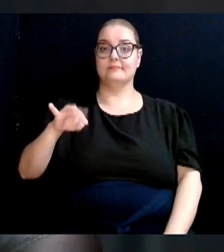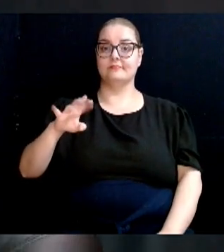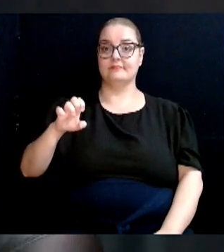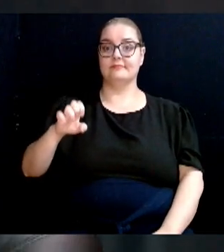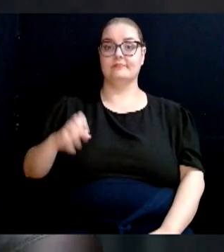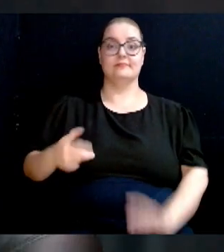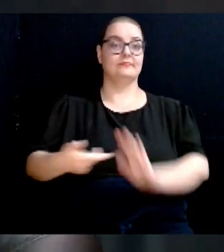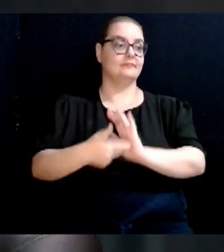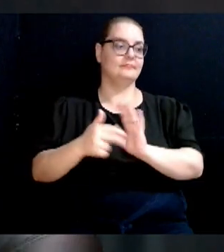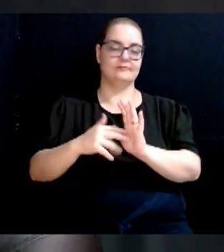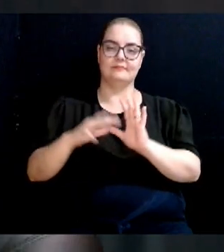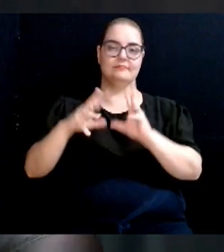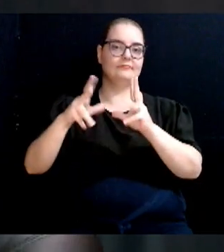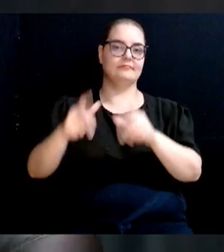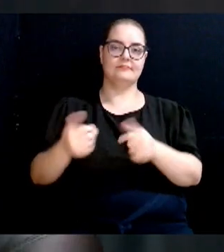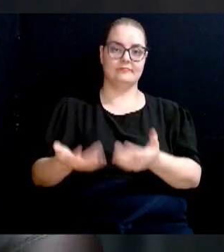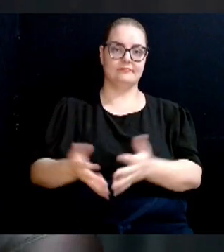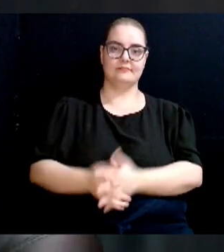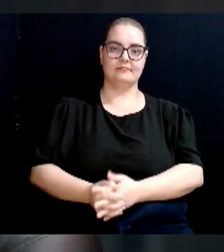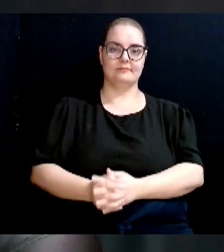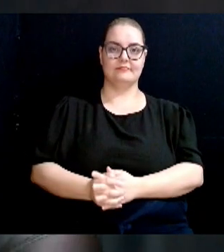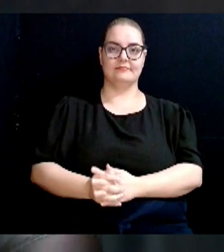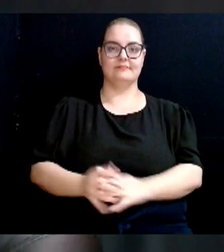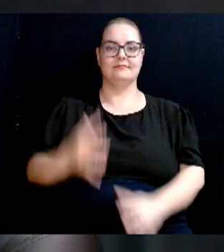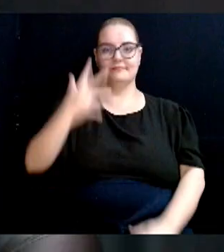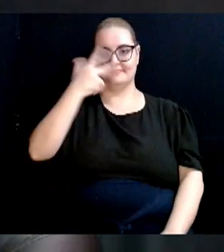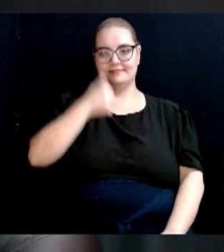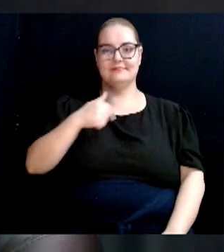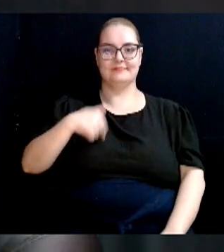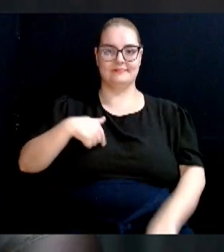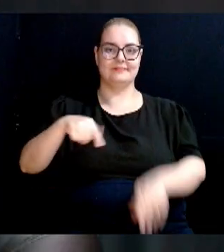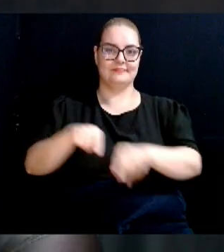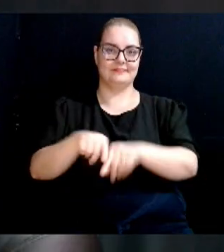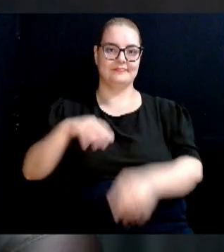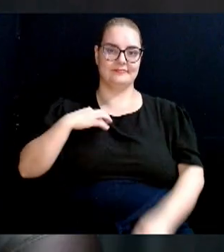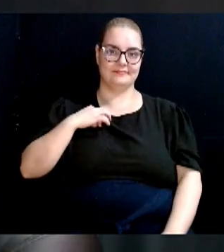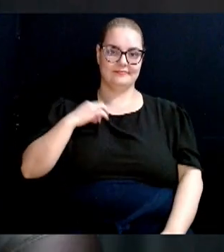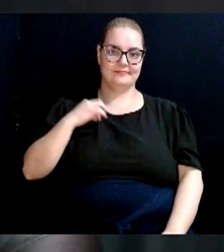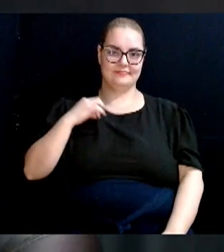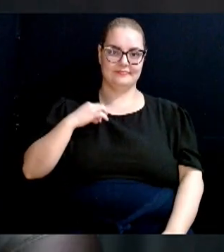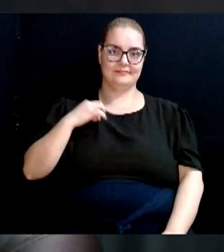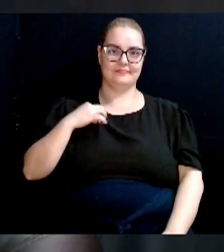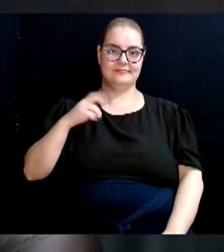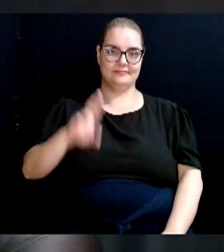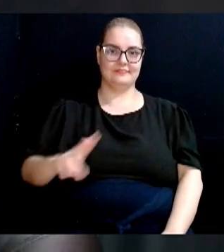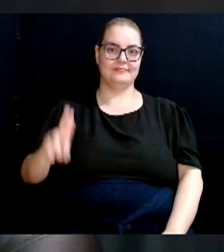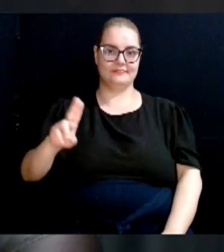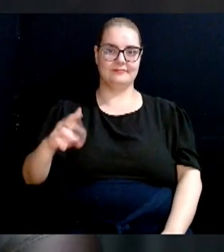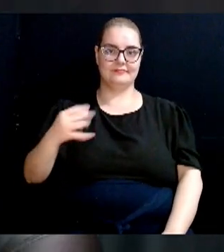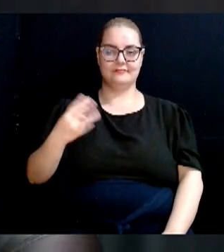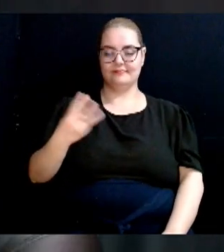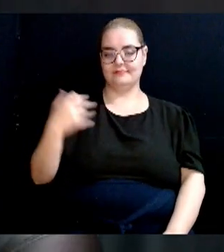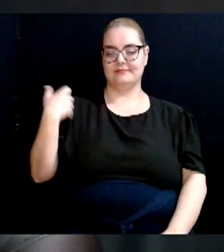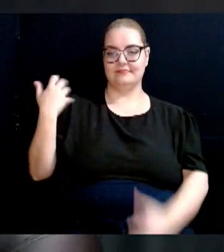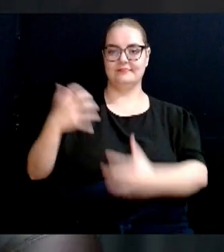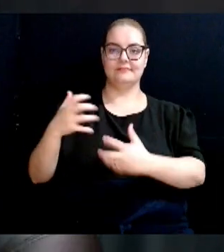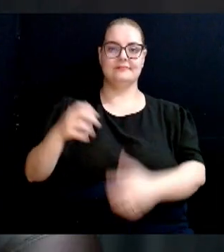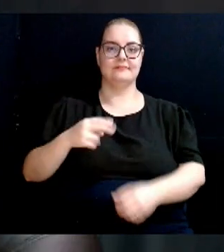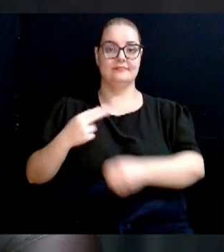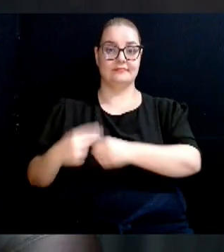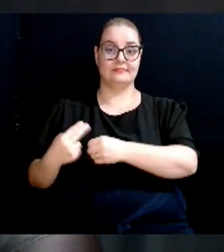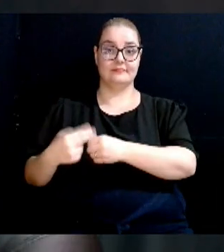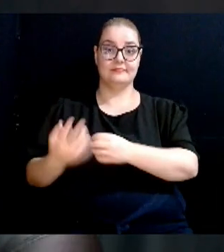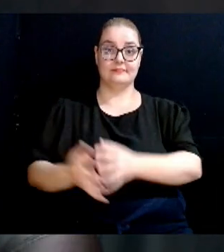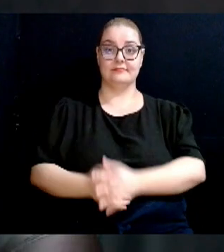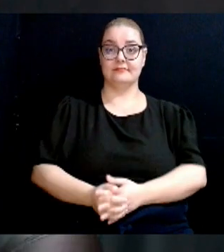tudo. É lindo de ver. Eu também fiz voluntário na Universidade da Terceira Idade da Unicamp, e